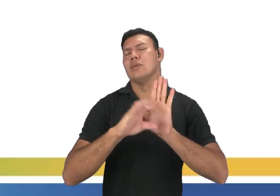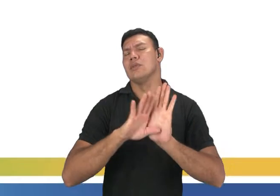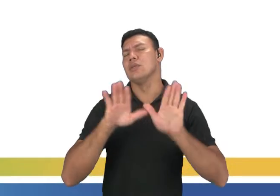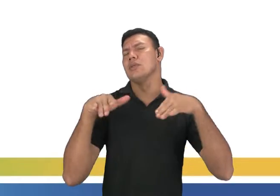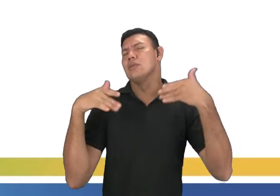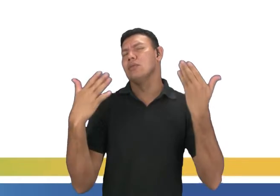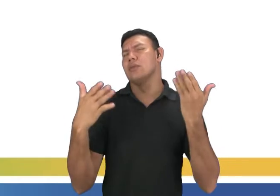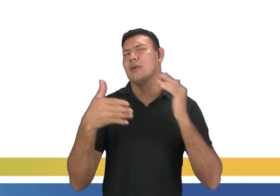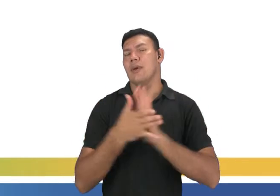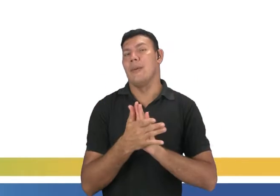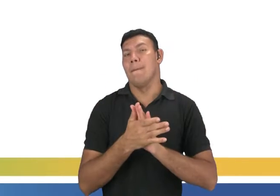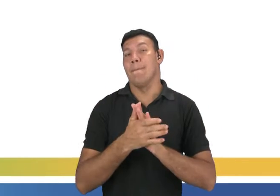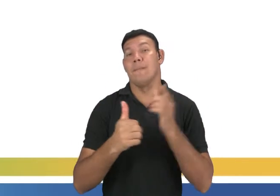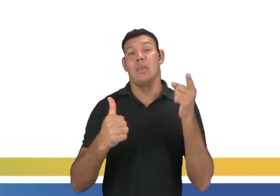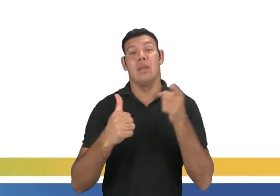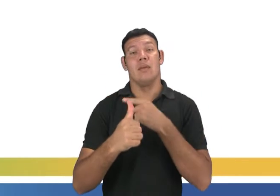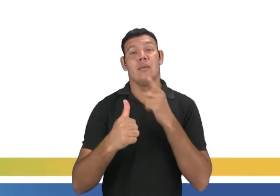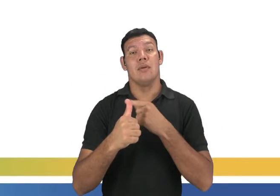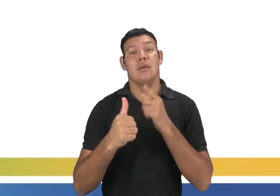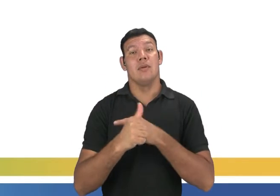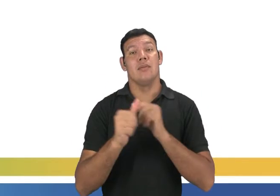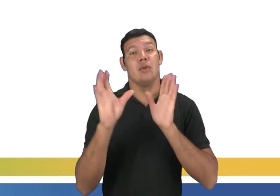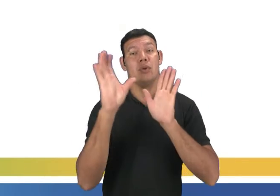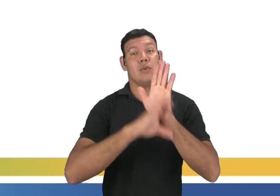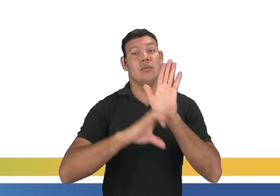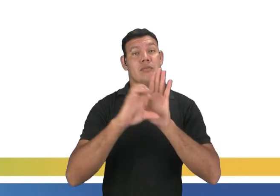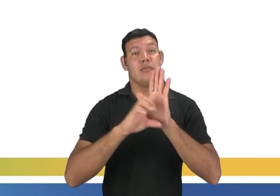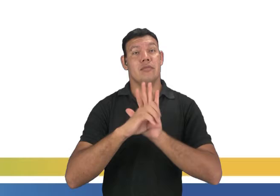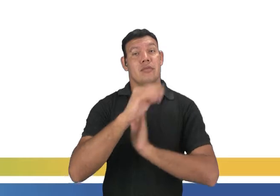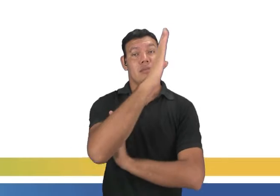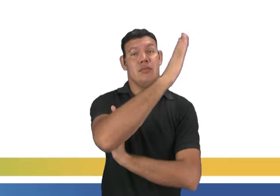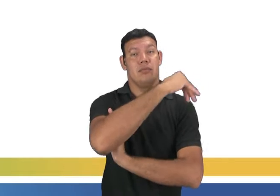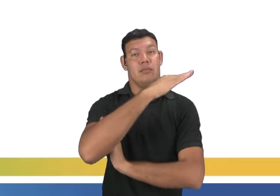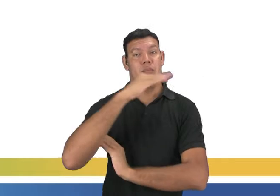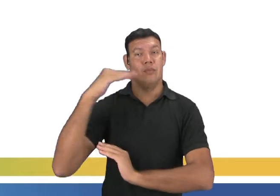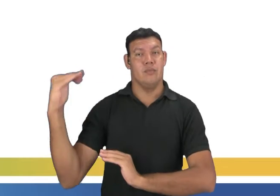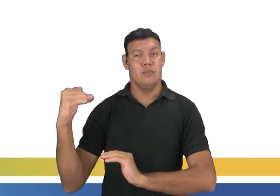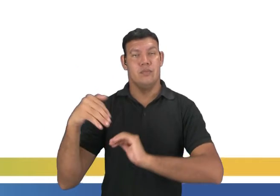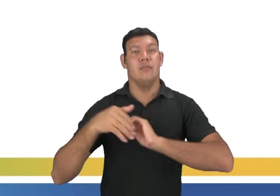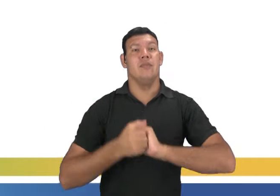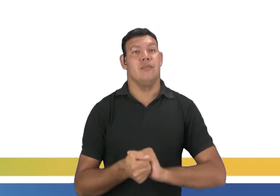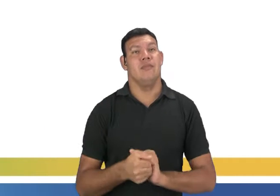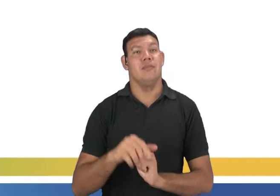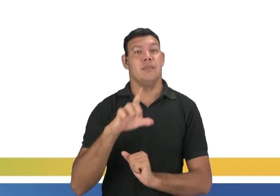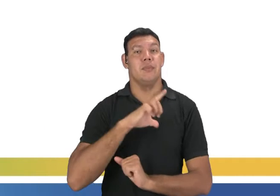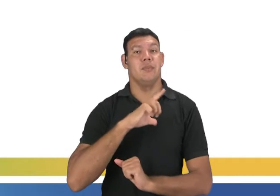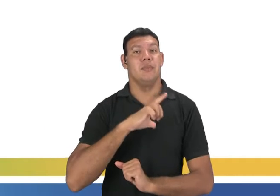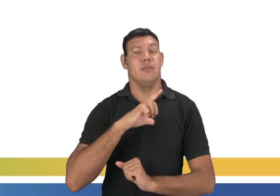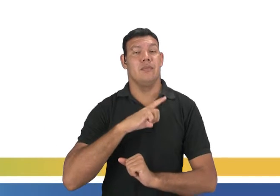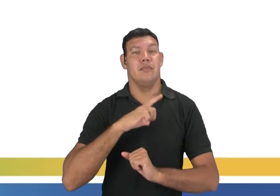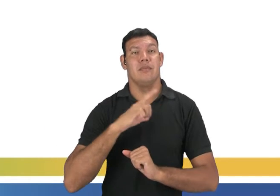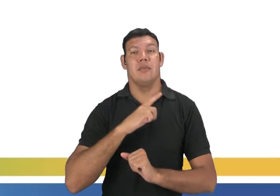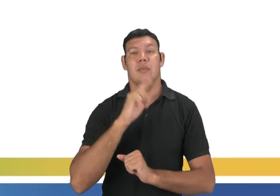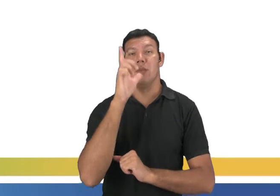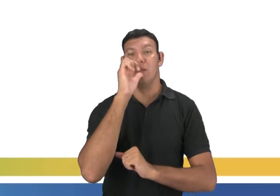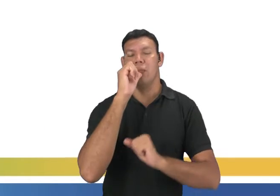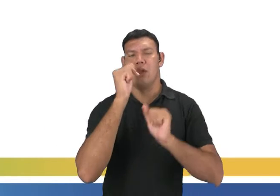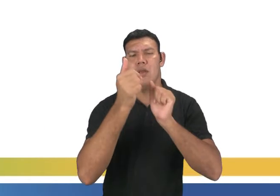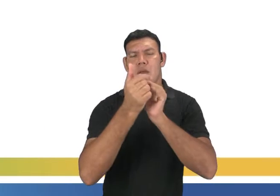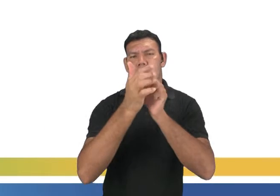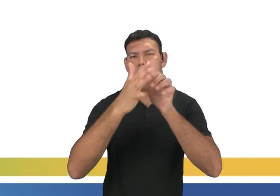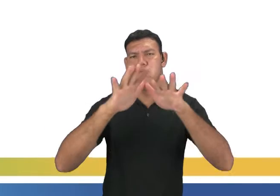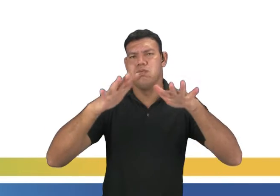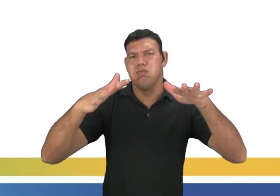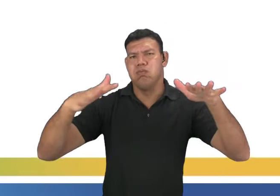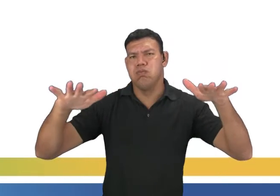básicos? Primeiro, vamos definir aqui o que é uma onda, uma oscilação. Temos aí um lago, um rio